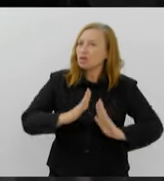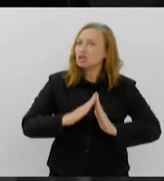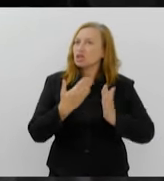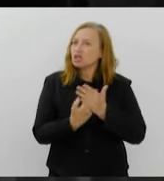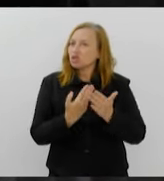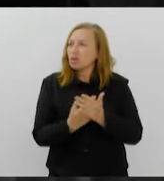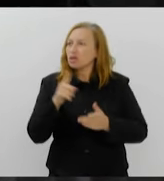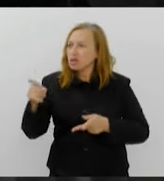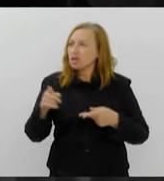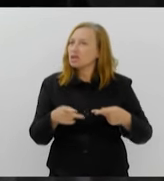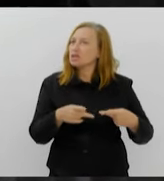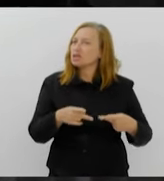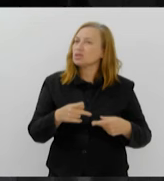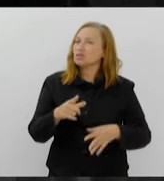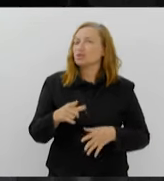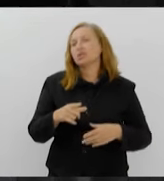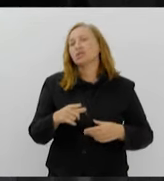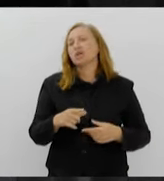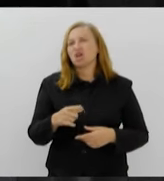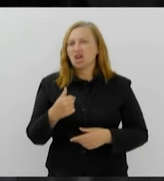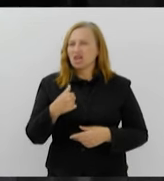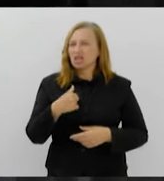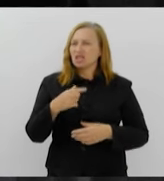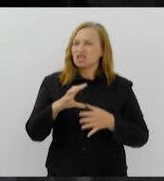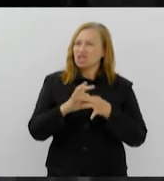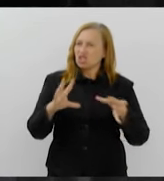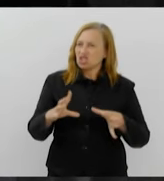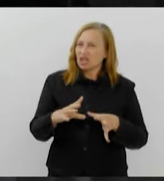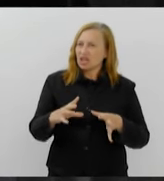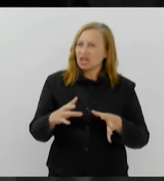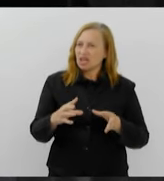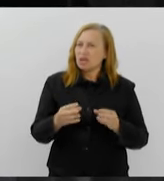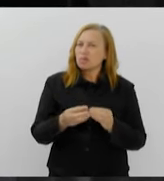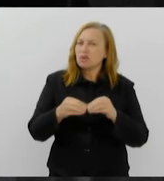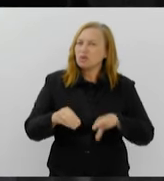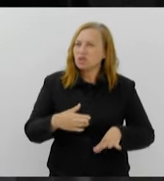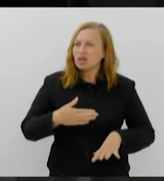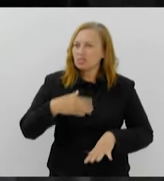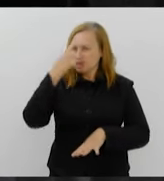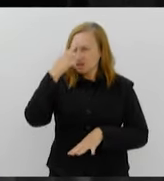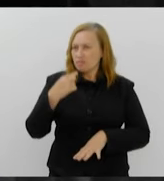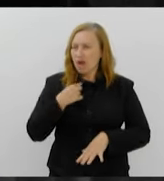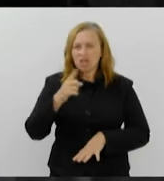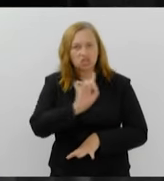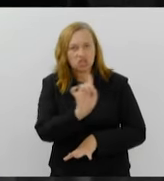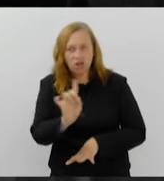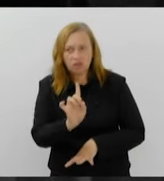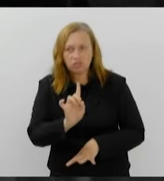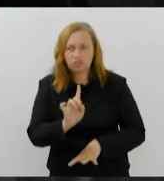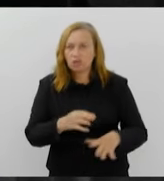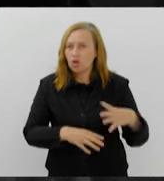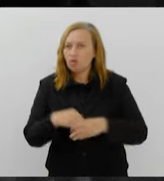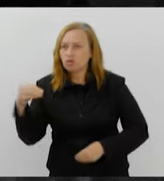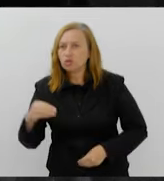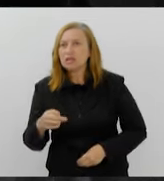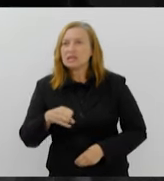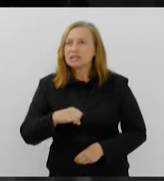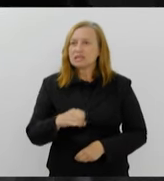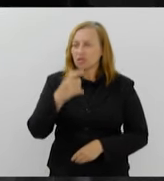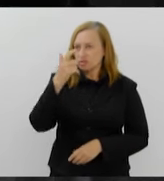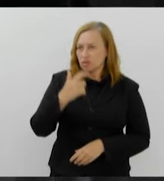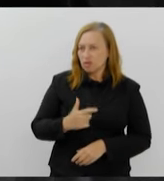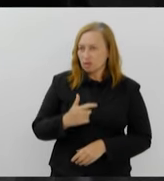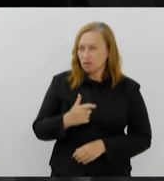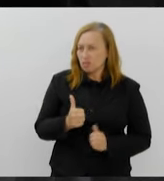frequentam eu não posso permitir que a minha reputação seja achincalhado num processo eleitoral e não fujo dele se eu serei o